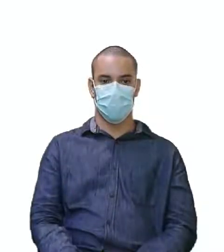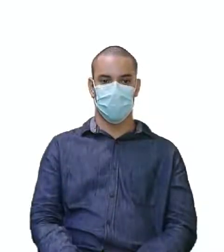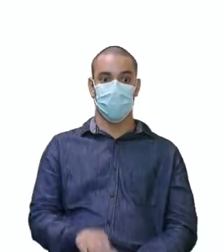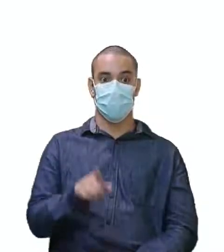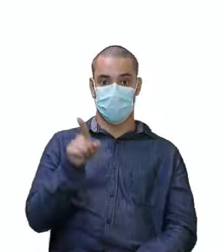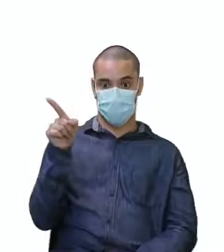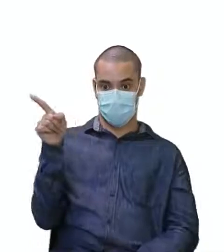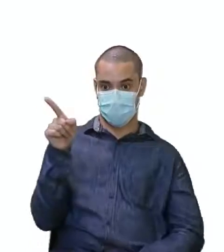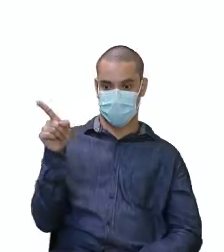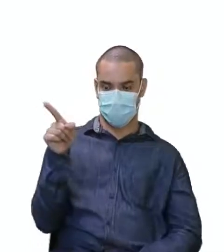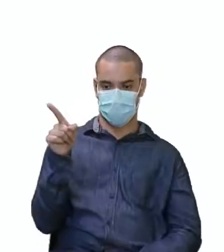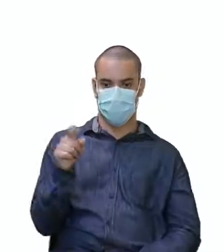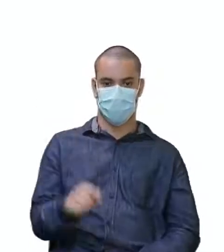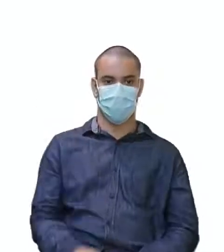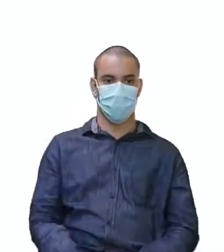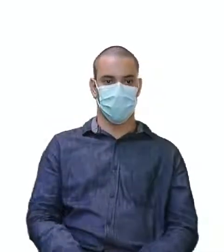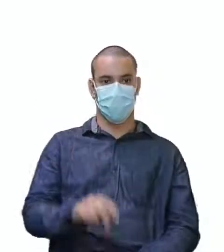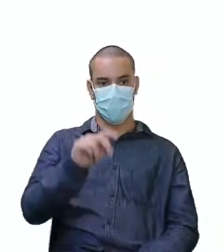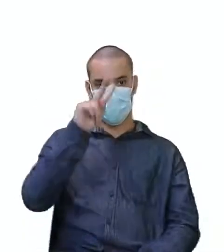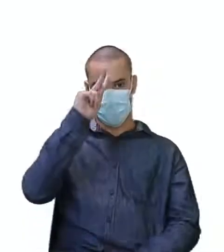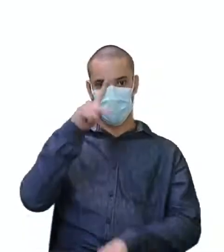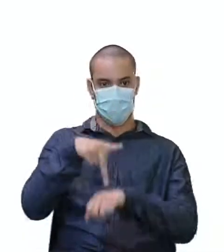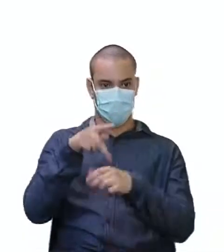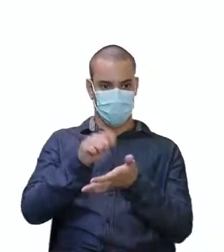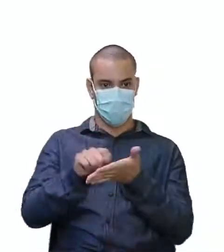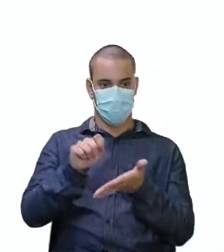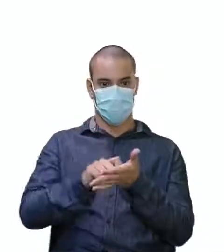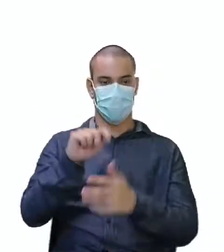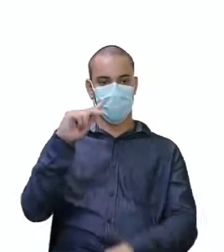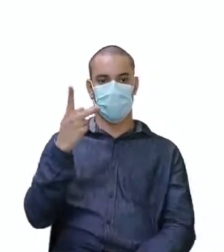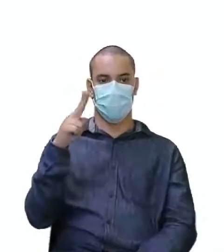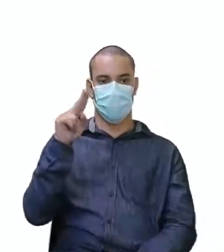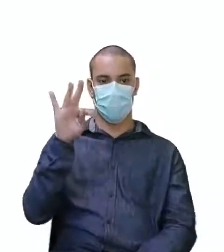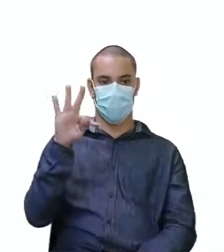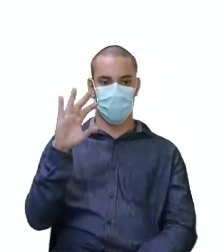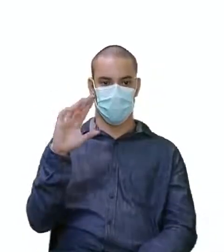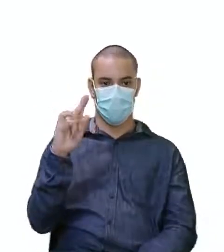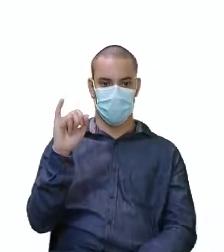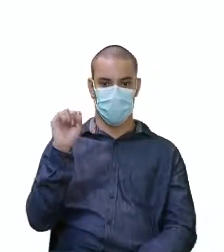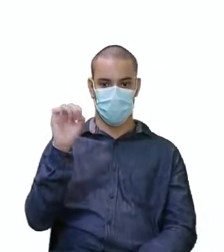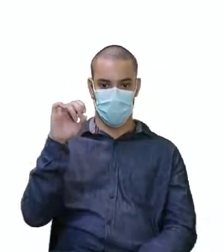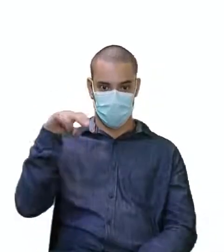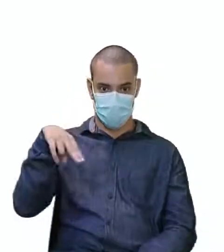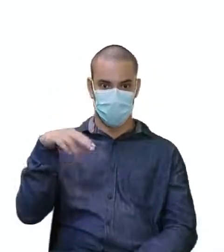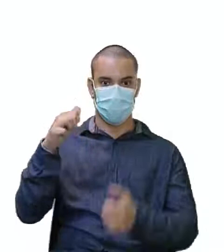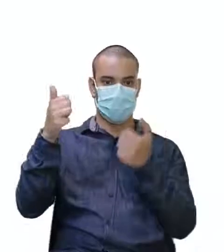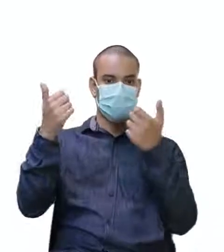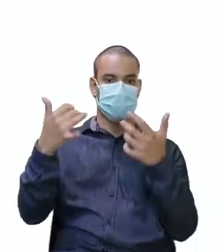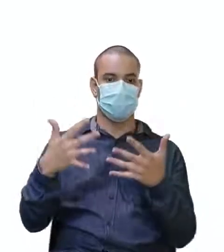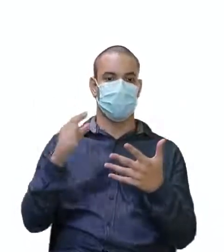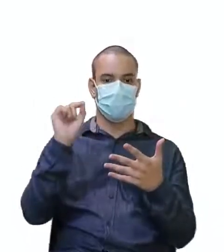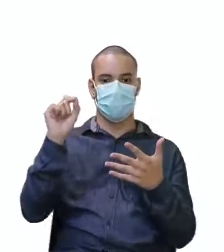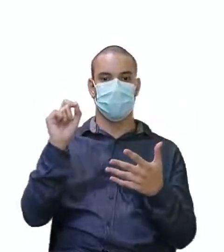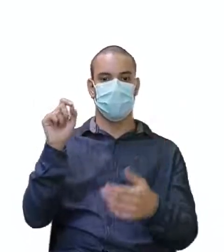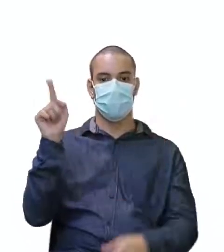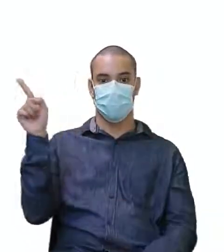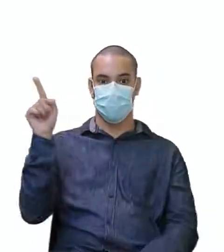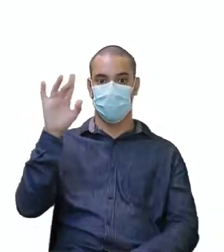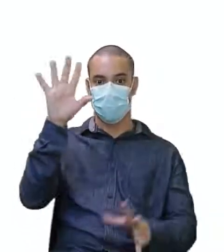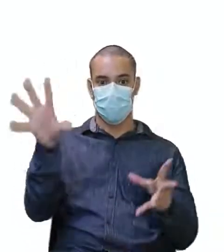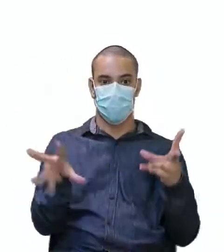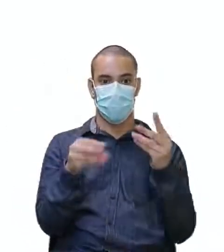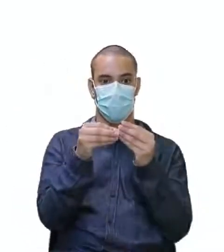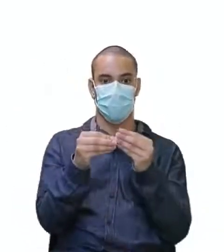Tá, aqui, ó, Hutchinson, de 1957, acrescenta os termos nicho fundamental e